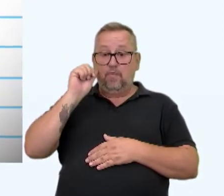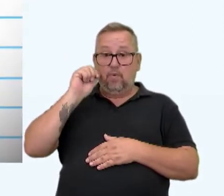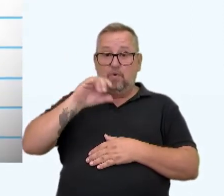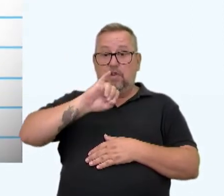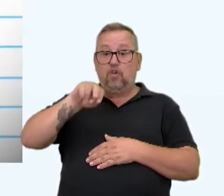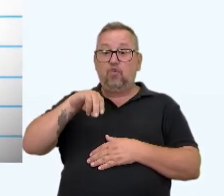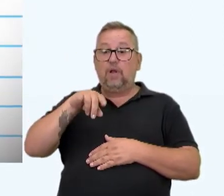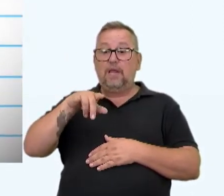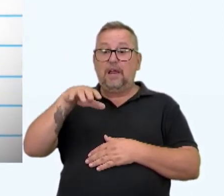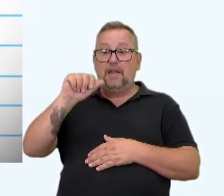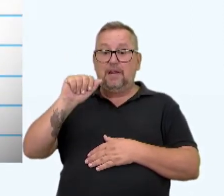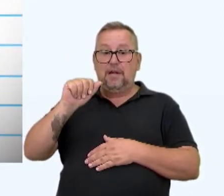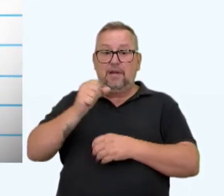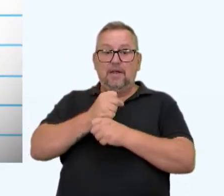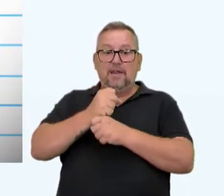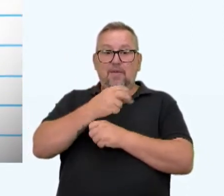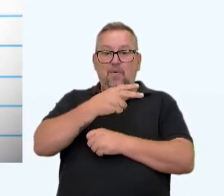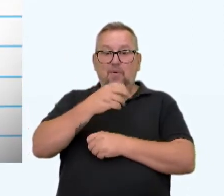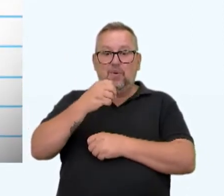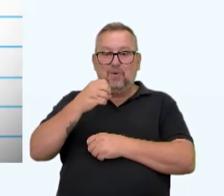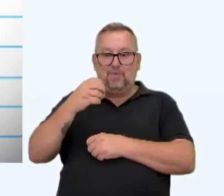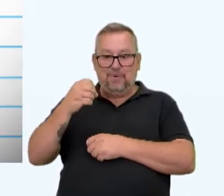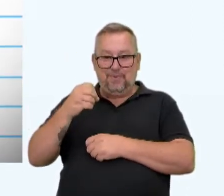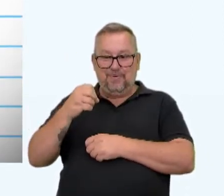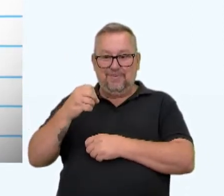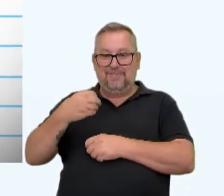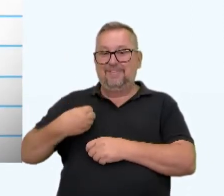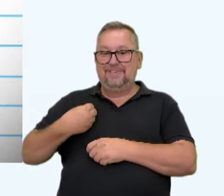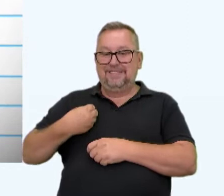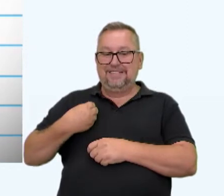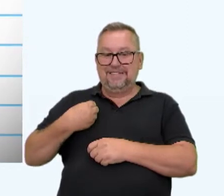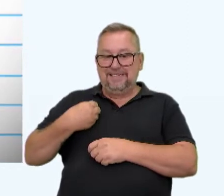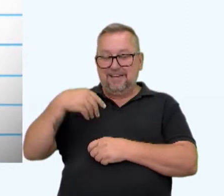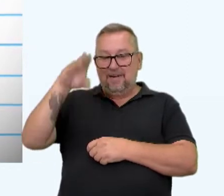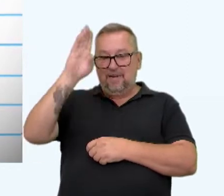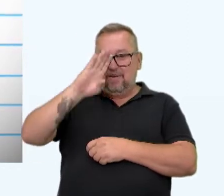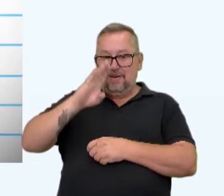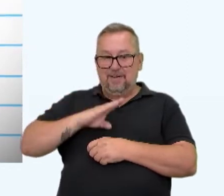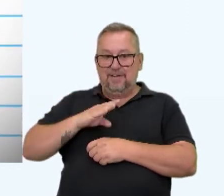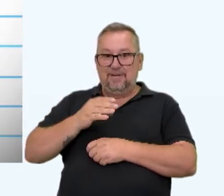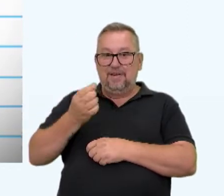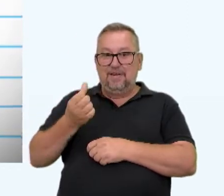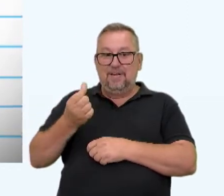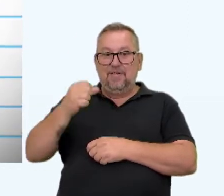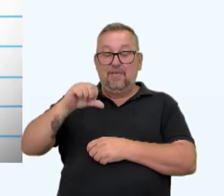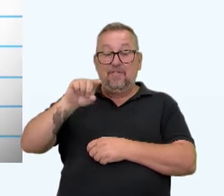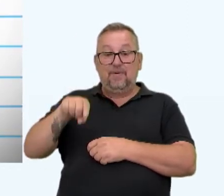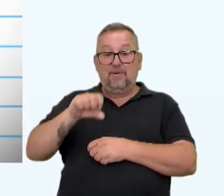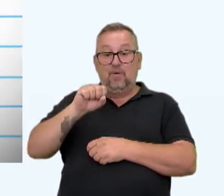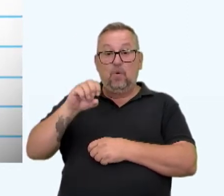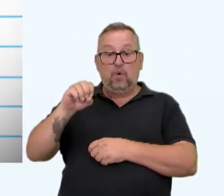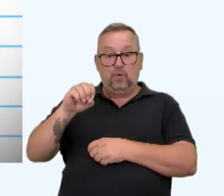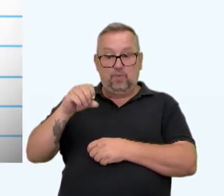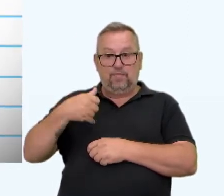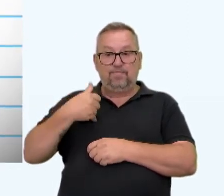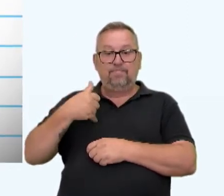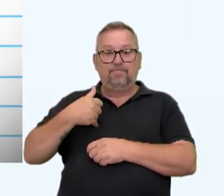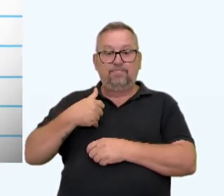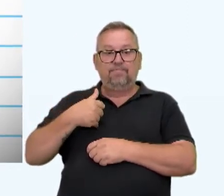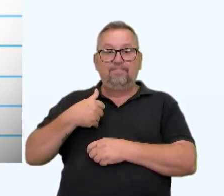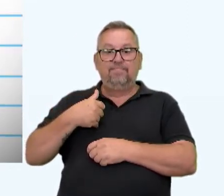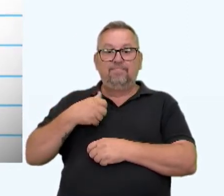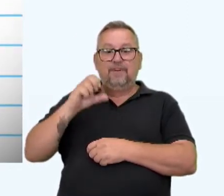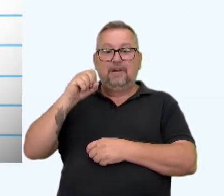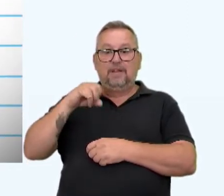Juliana, nascida no ano 2000, quando a expectativa de vida média no Brasil foi calculada em 69,8 anos. Se